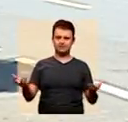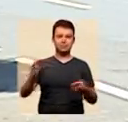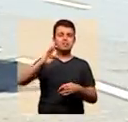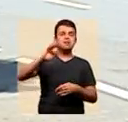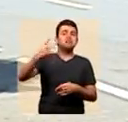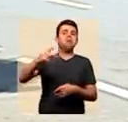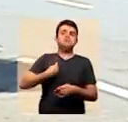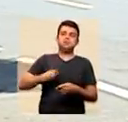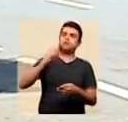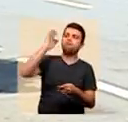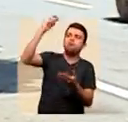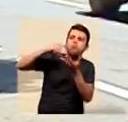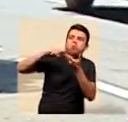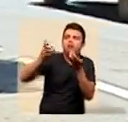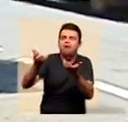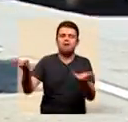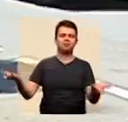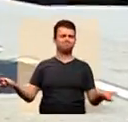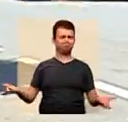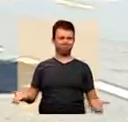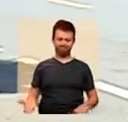cheio de projeto.